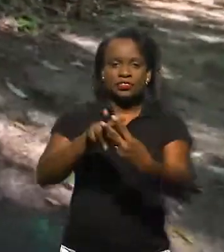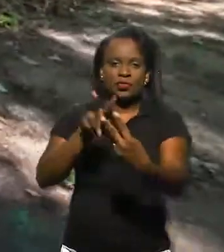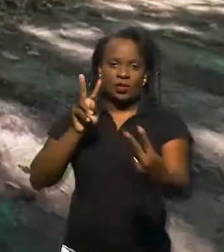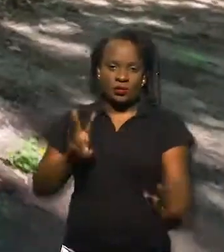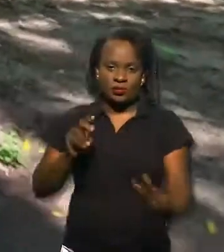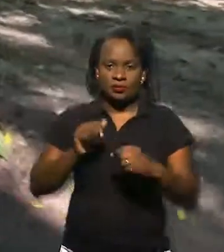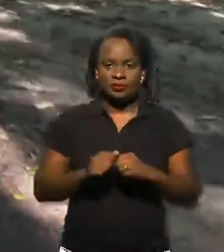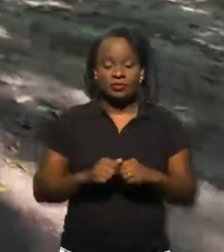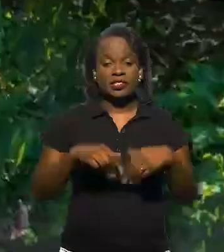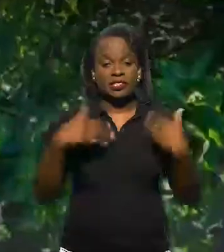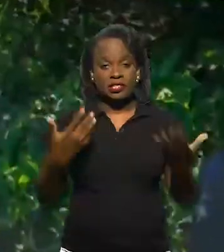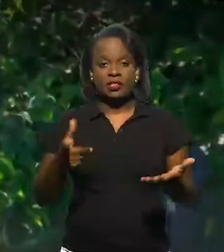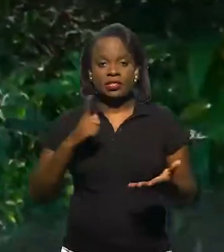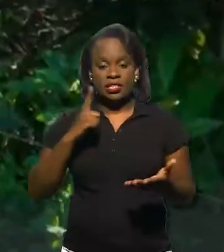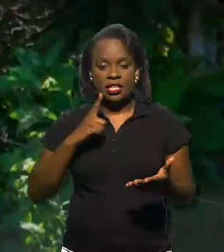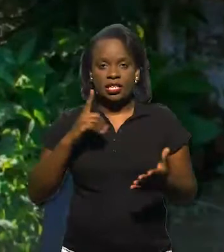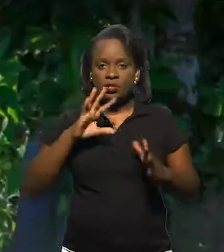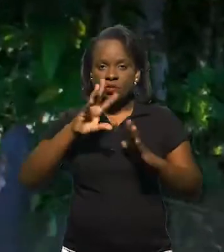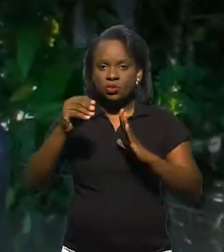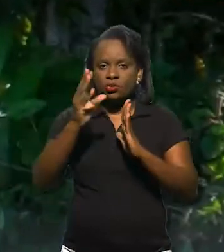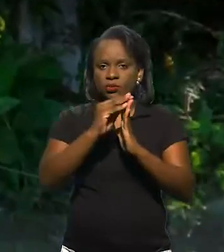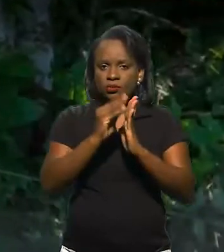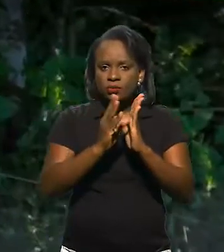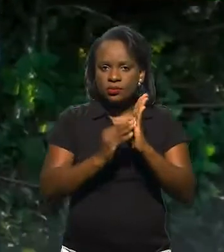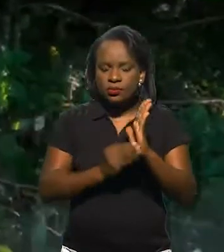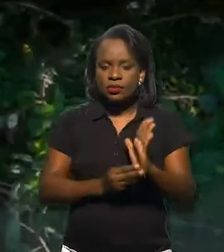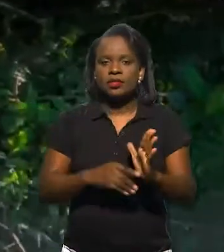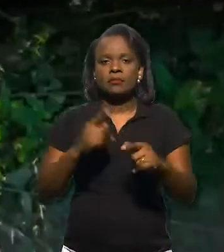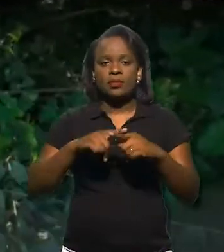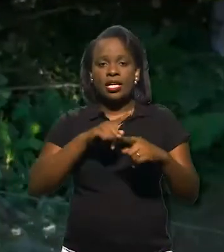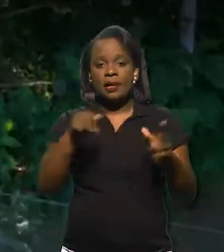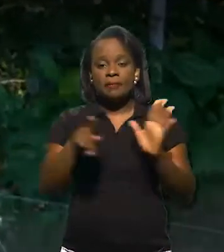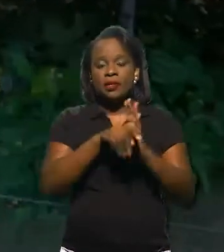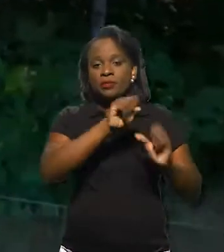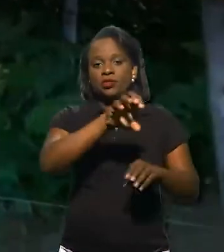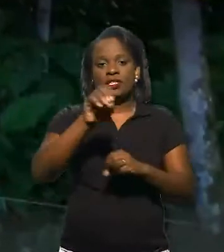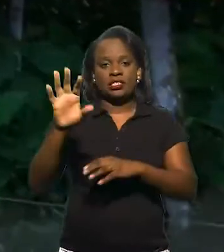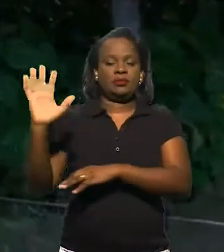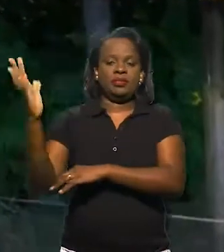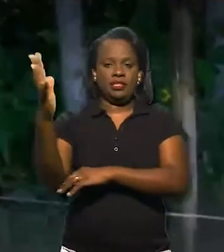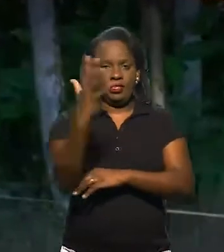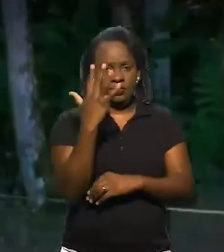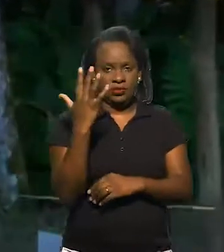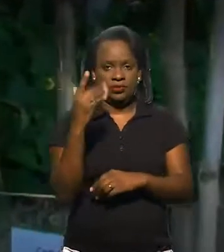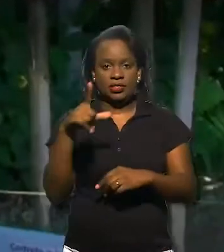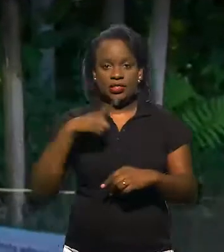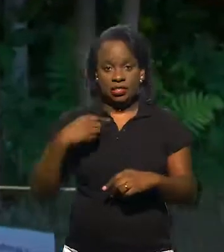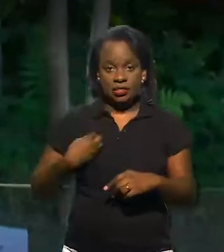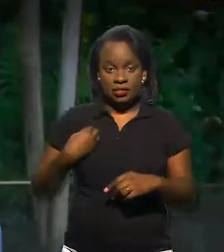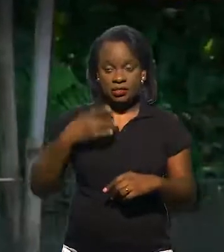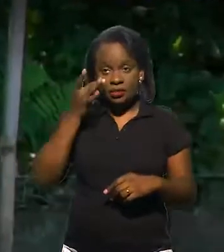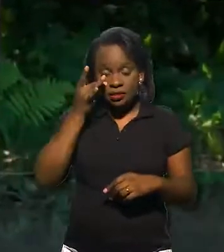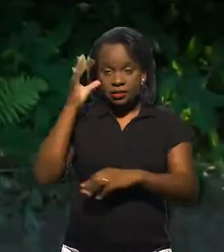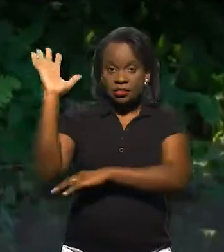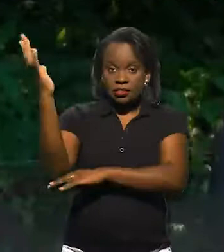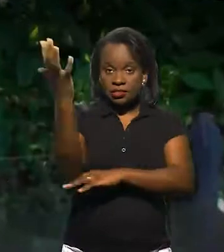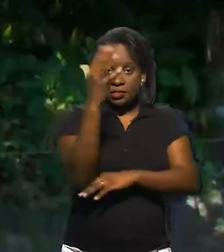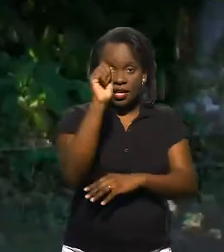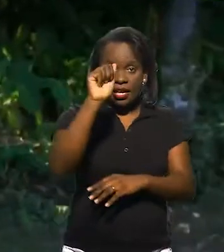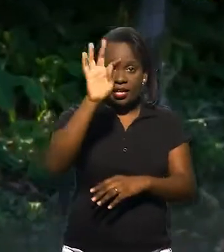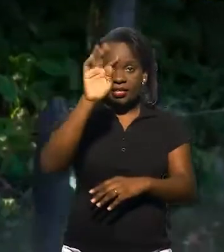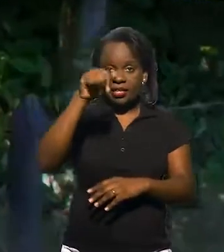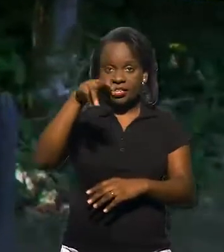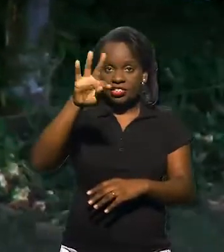visitantes virtualmente. Então, nós temos todo o conteúdo, porque ela é uma trilha de educação ambiental. Então, além de você estar na Mata Atlântica, você